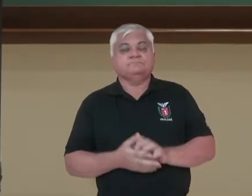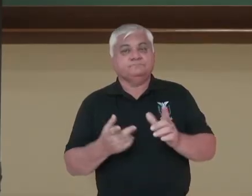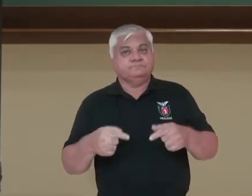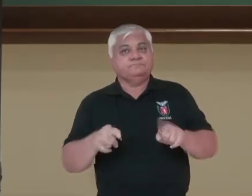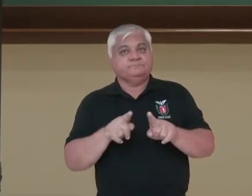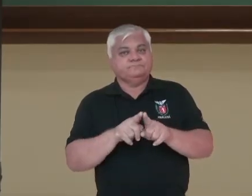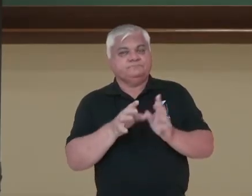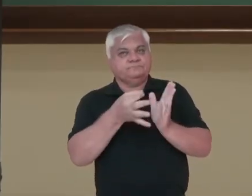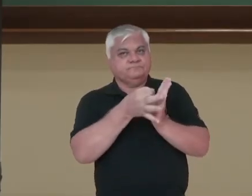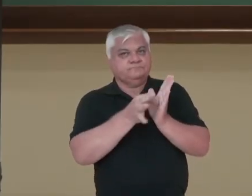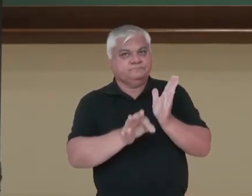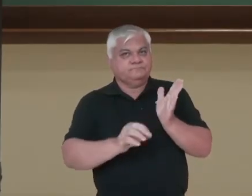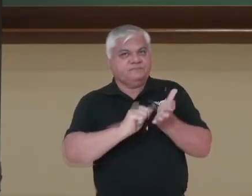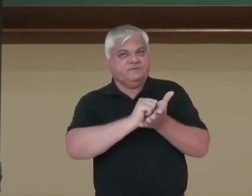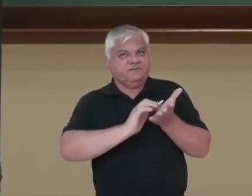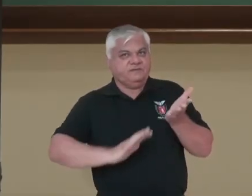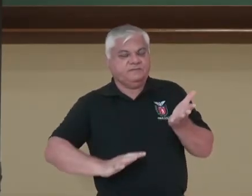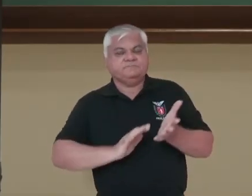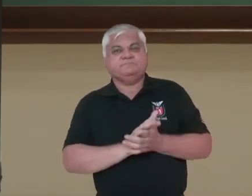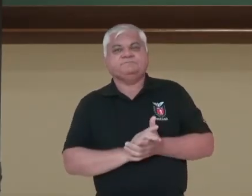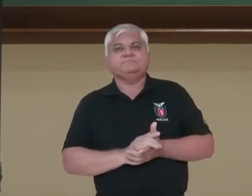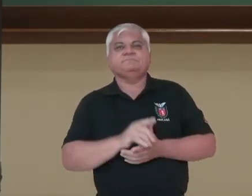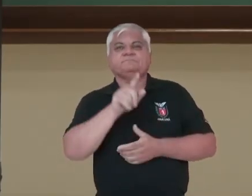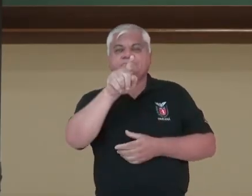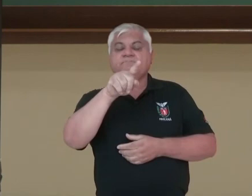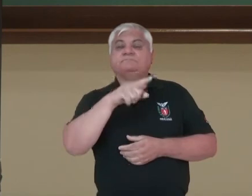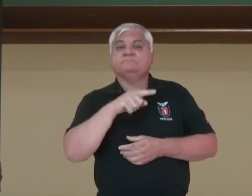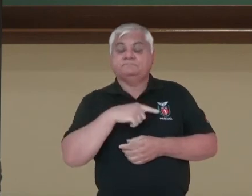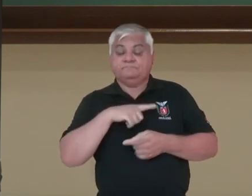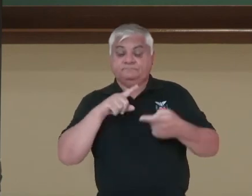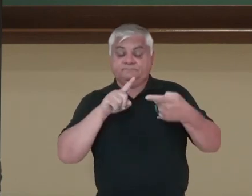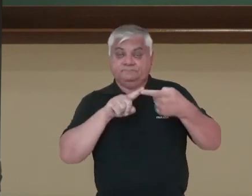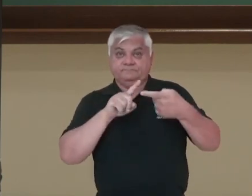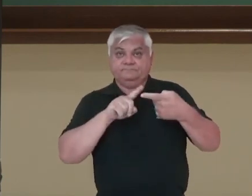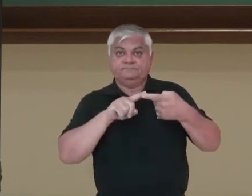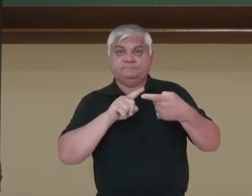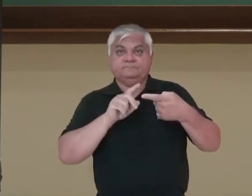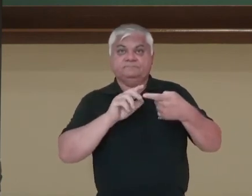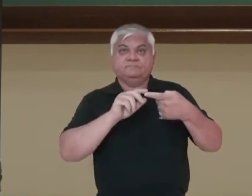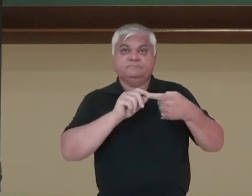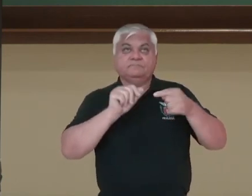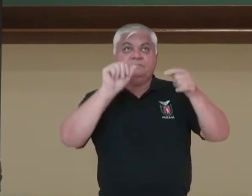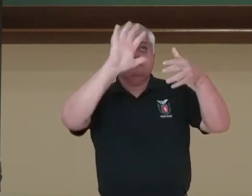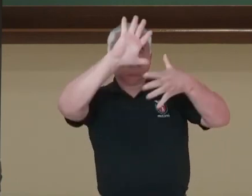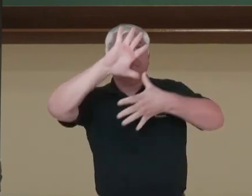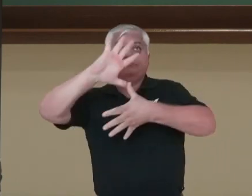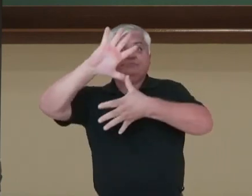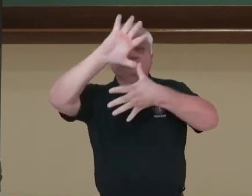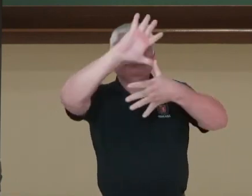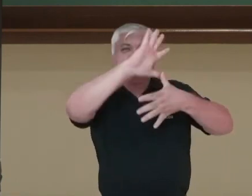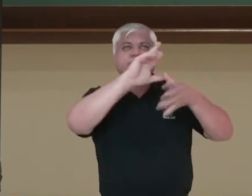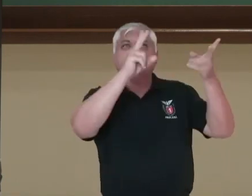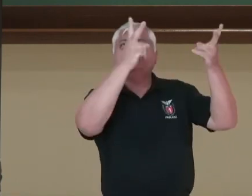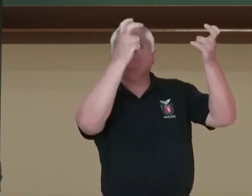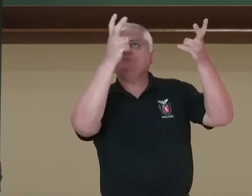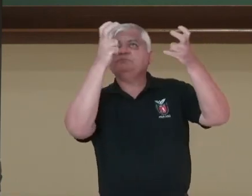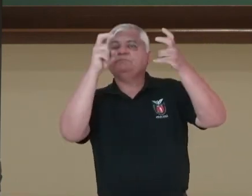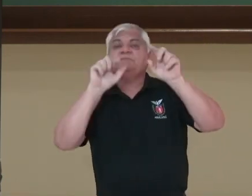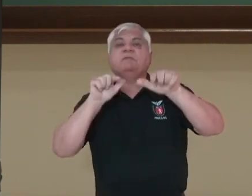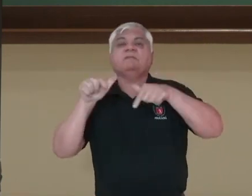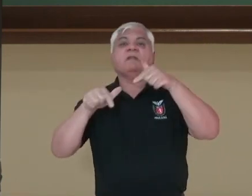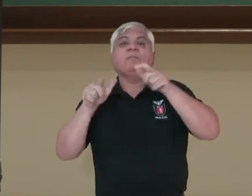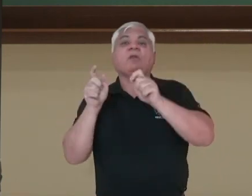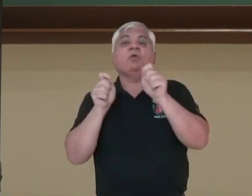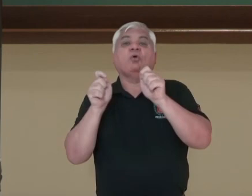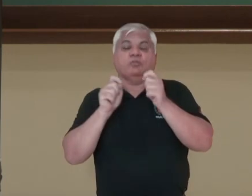Voltamos para a correção da atividade, então vocês tinham ali que identificar a partir dos mapas as atividades econômicas e em qual região